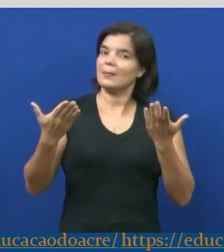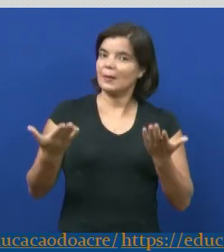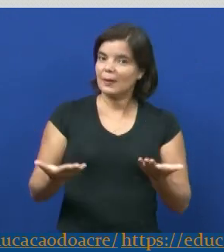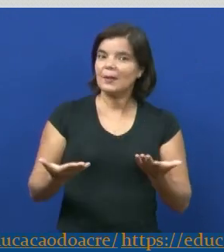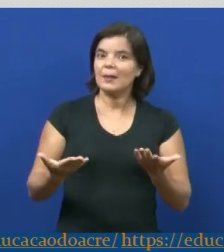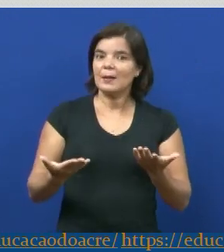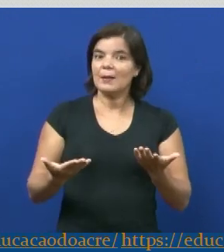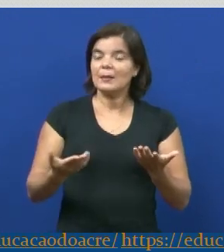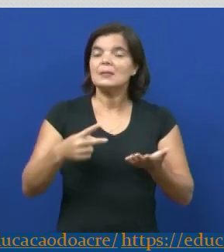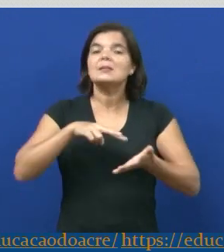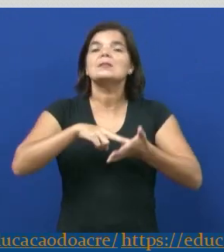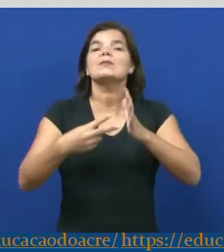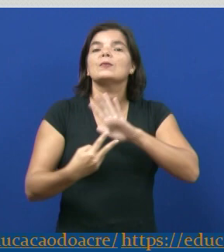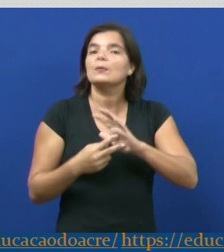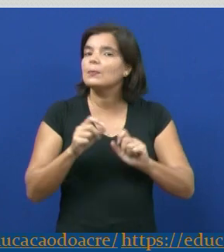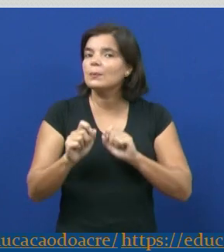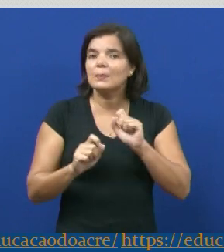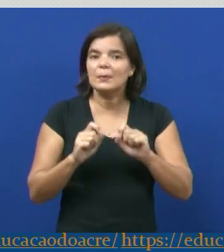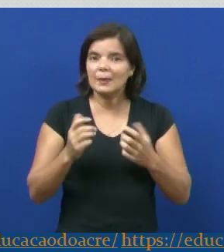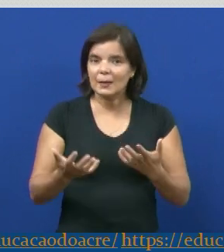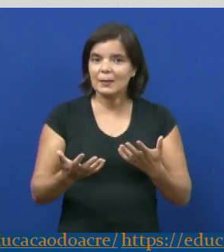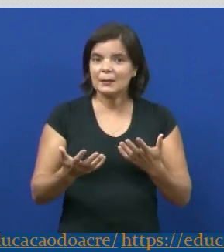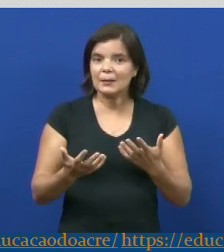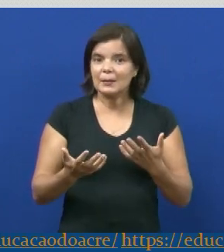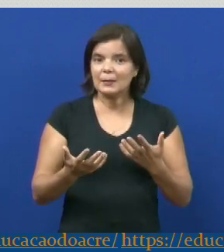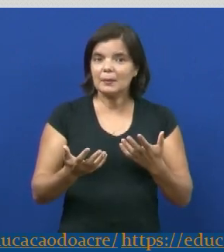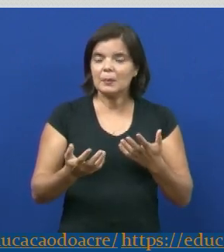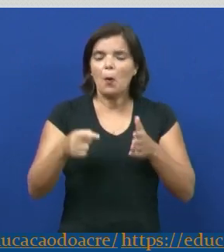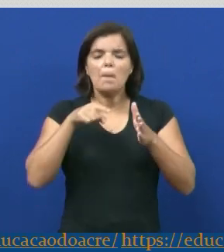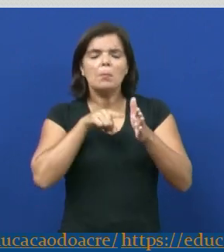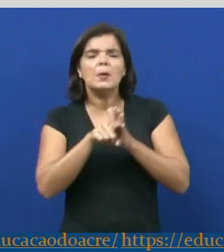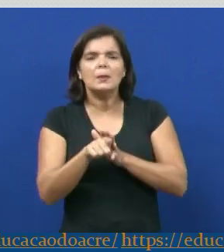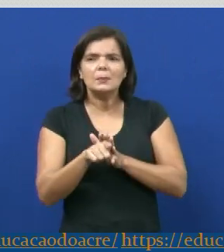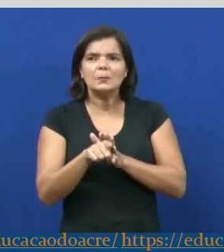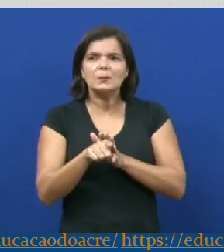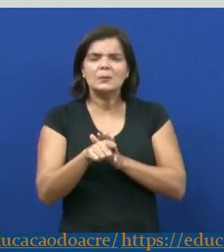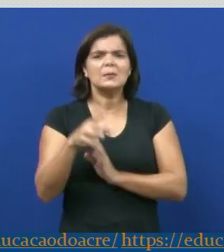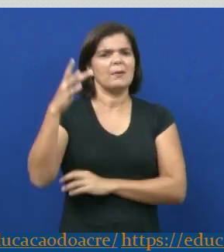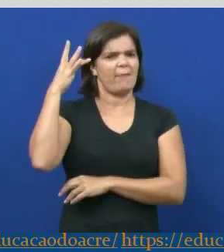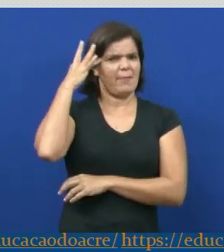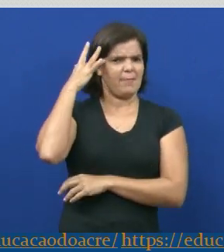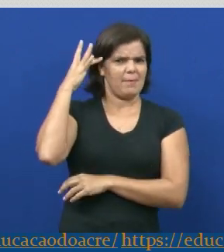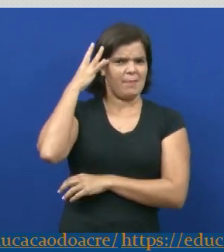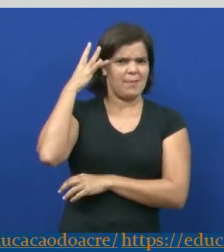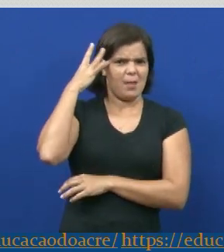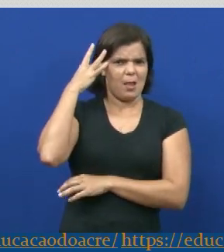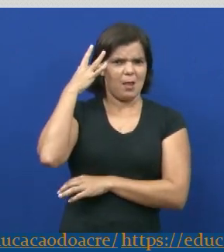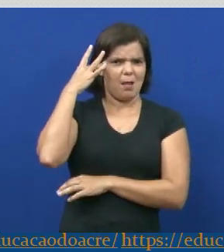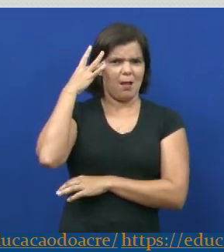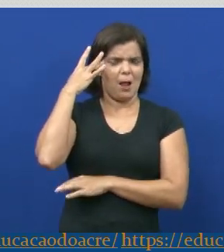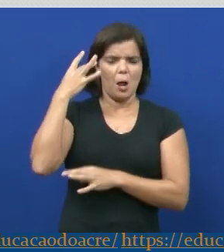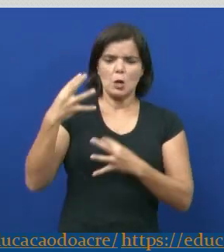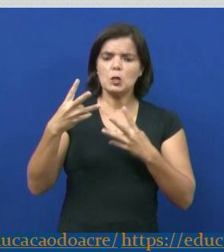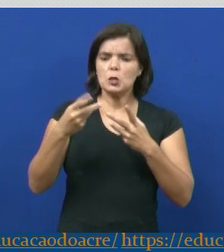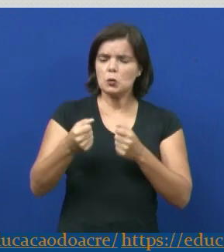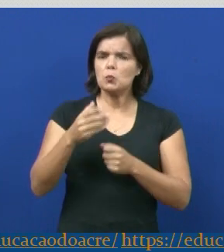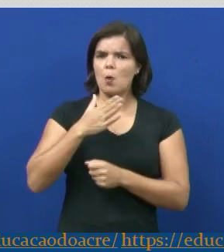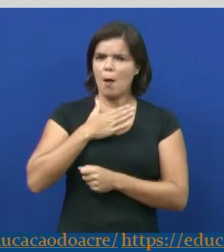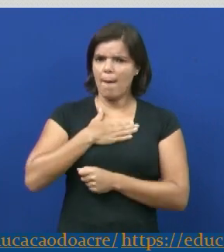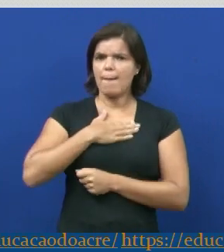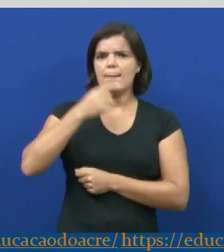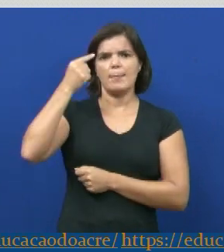Então, isso nos leva ao seguinte questionamento: será que tudo é fruto da